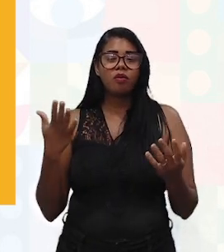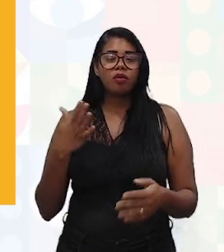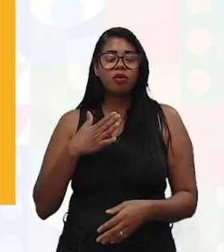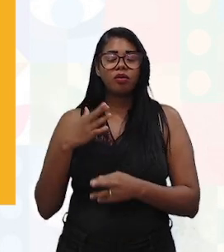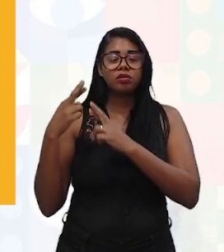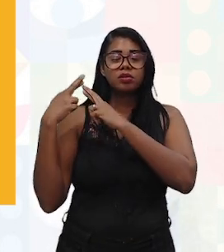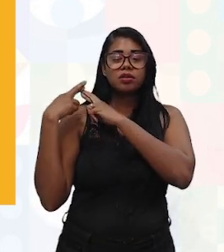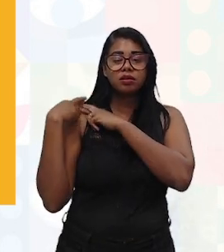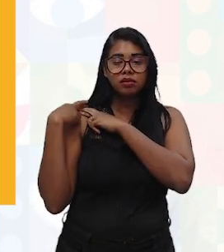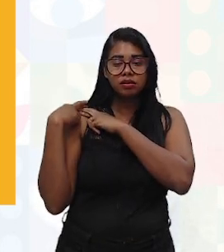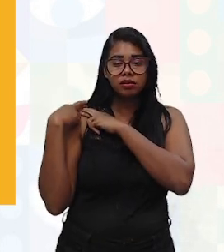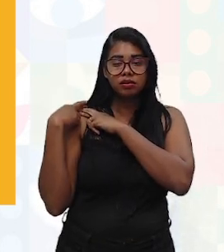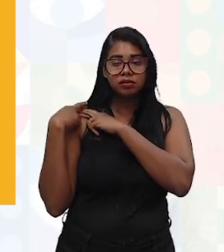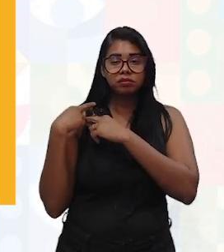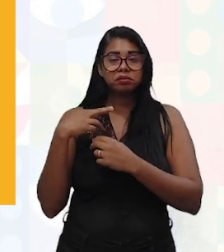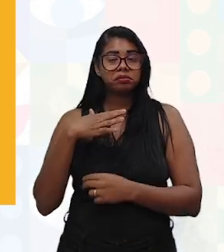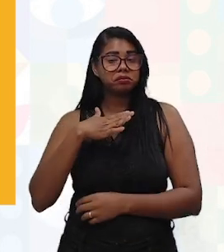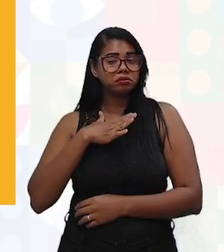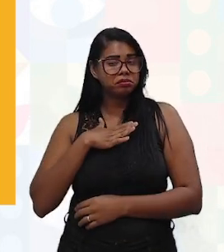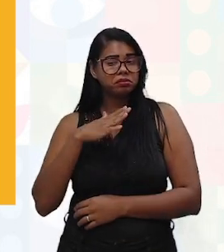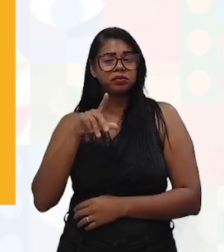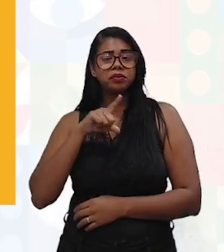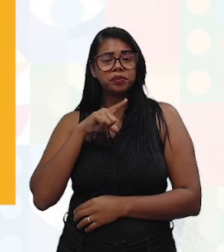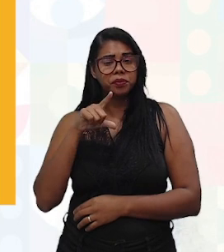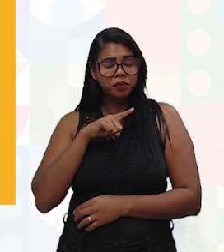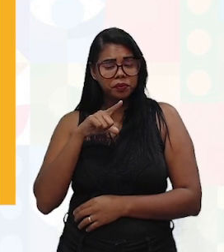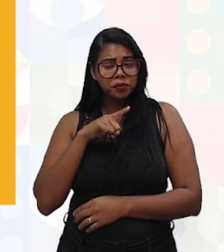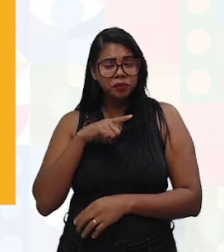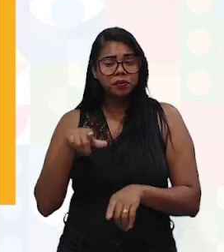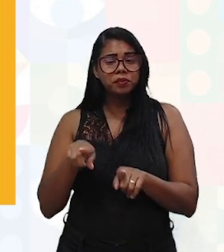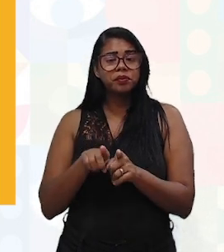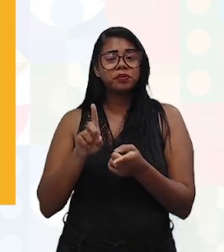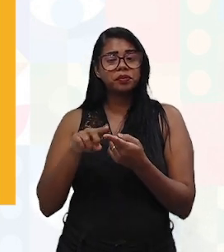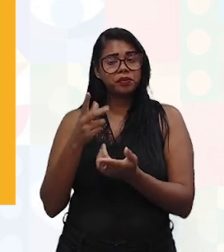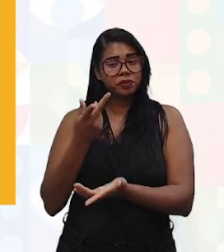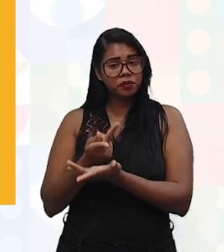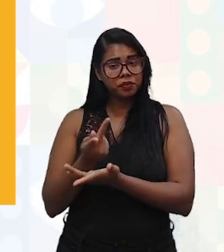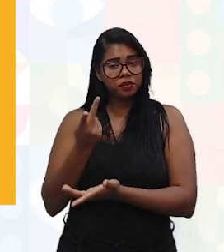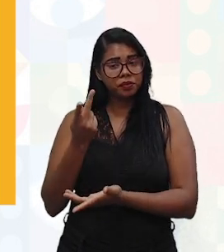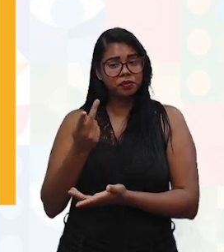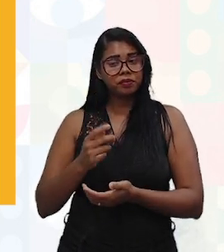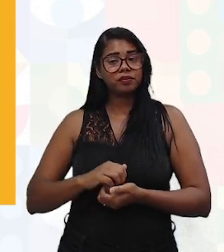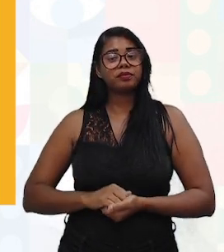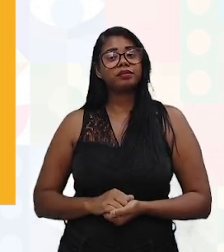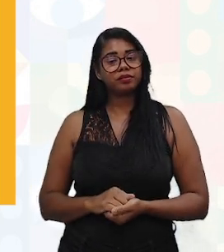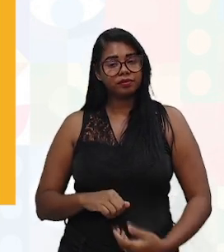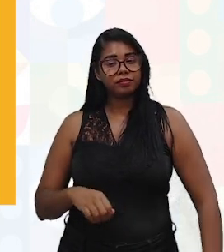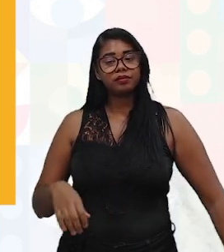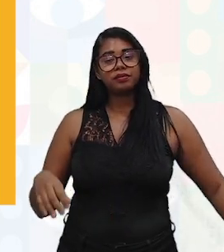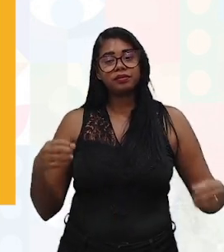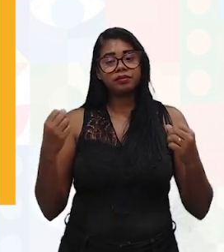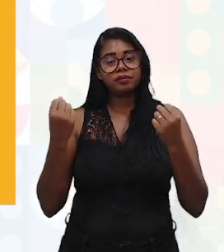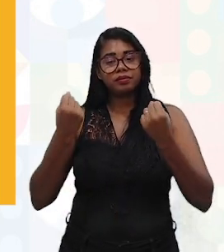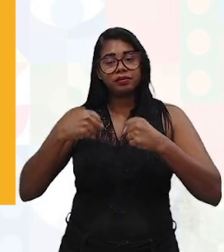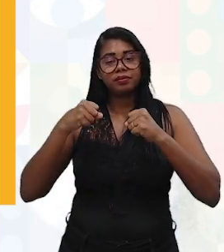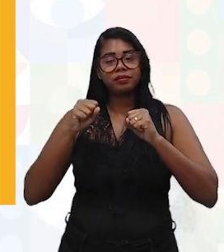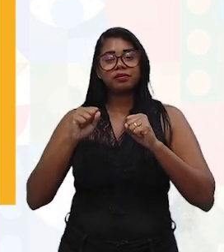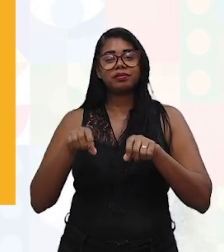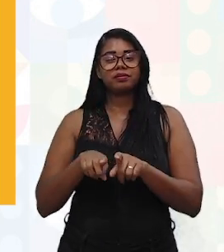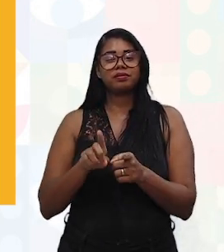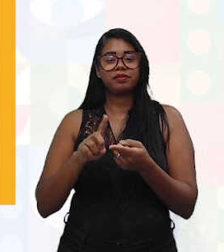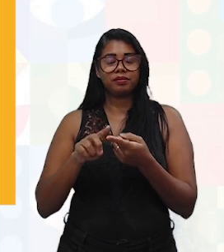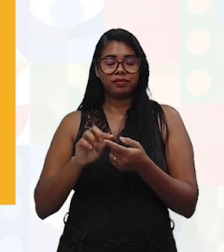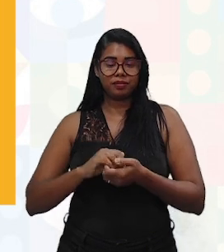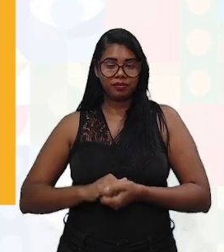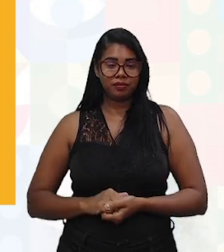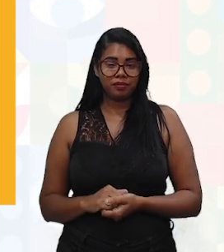é a responsabilidade que eu tenho perante as minhas ações? É isso que a gente precisa entender. Quando o Raul